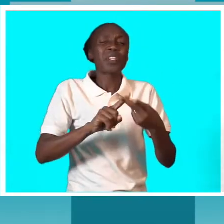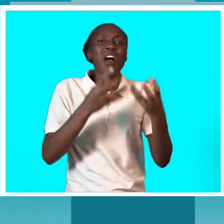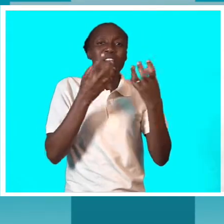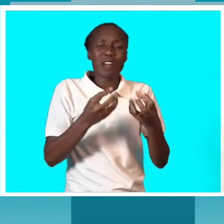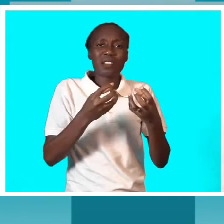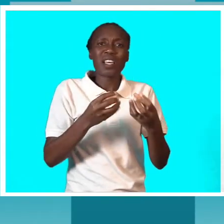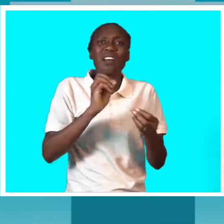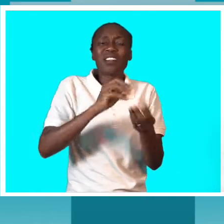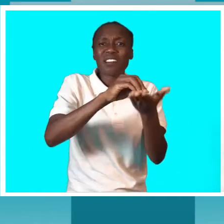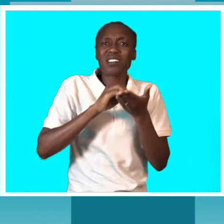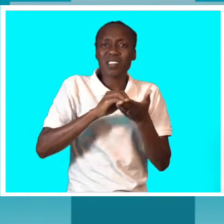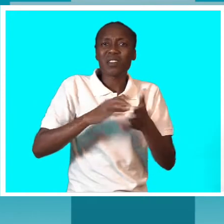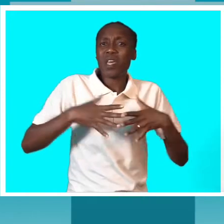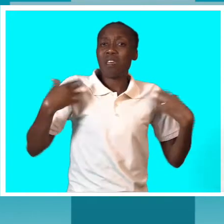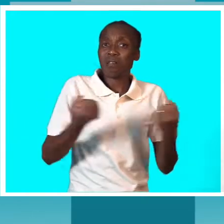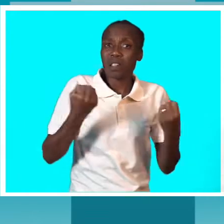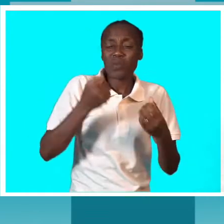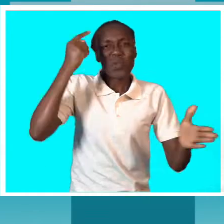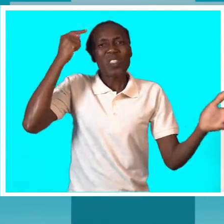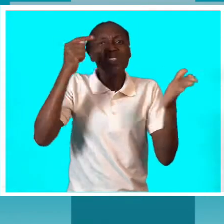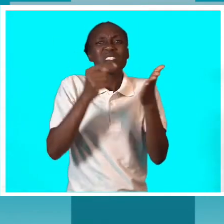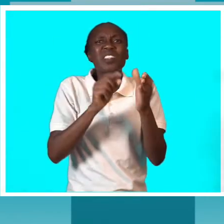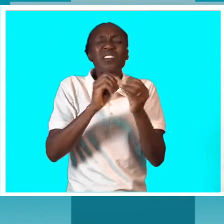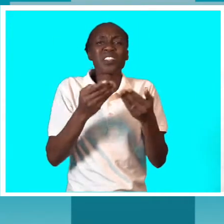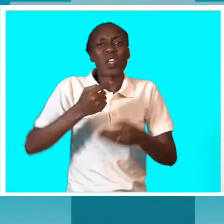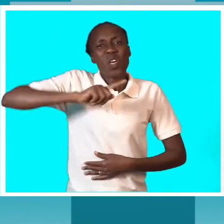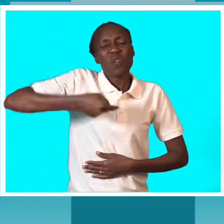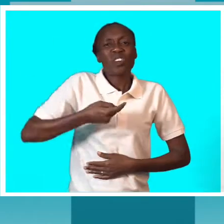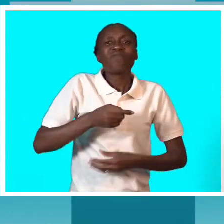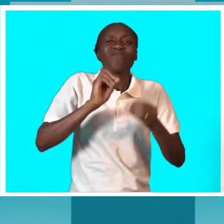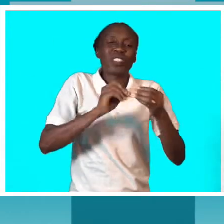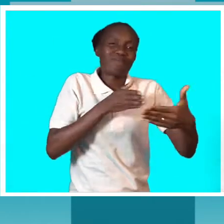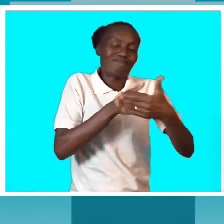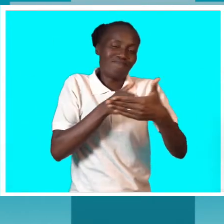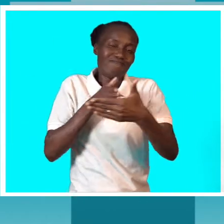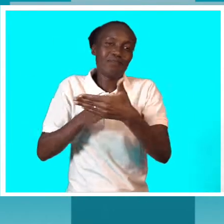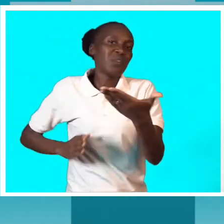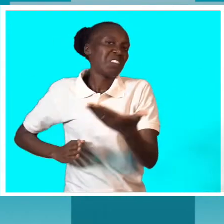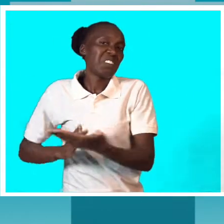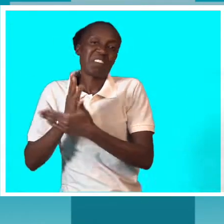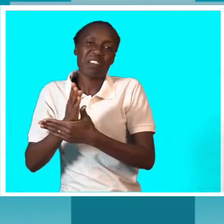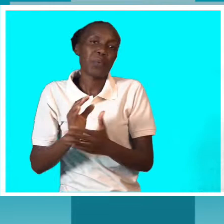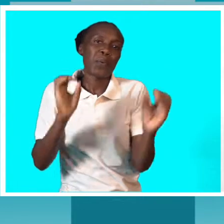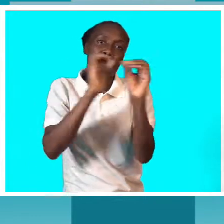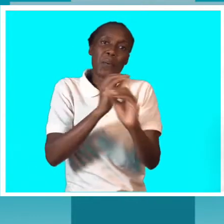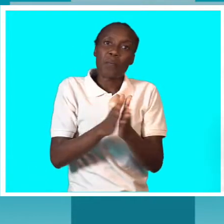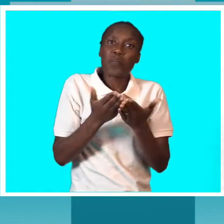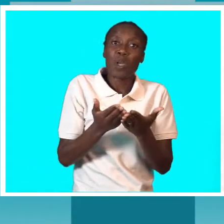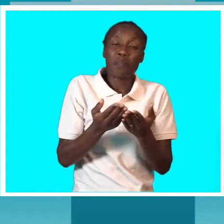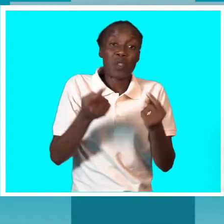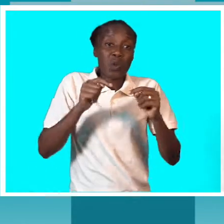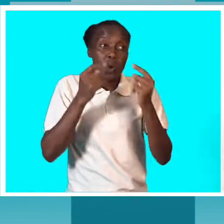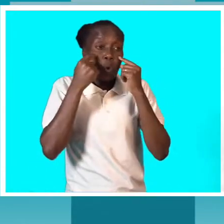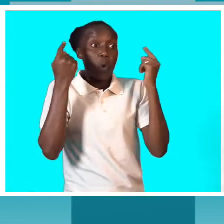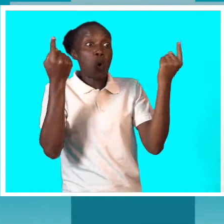serviços de saúde, significa que nós estamos a ser impedidos de gozarmos dos nossos direitos. E nós hoje, quando